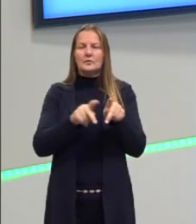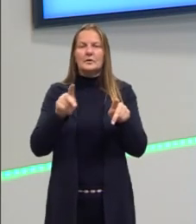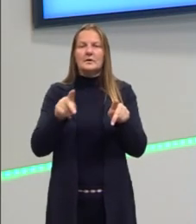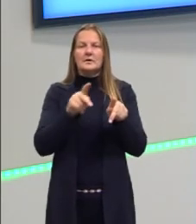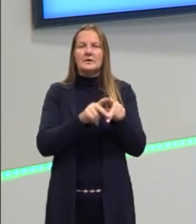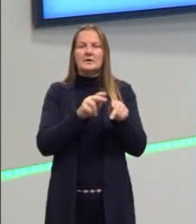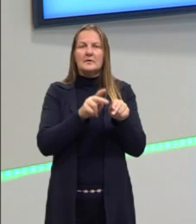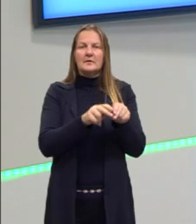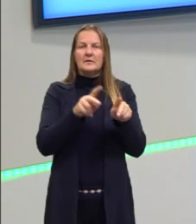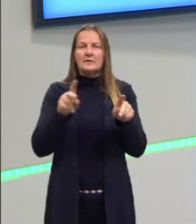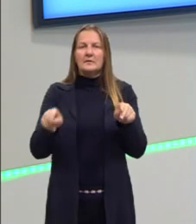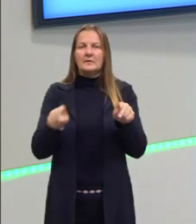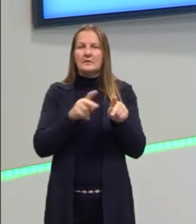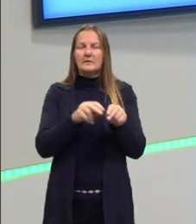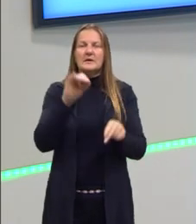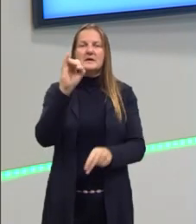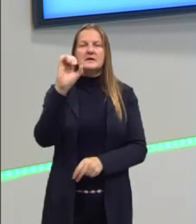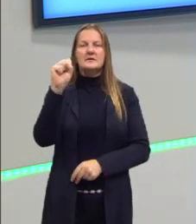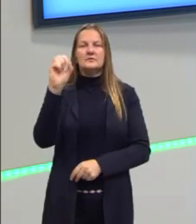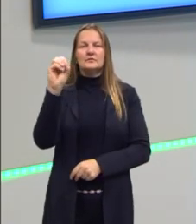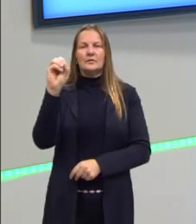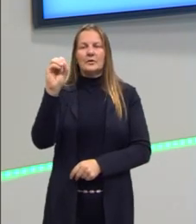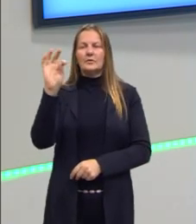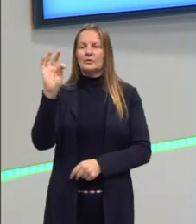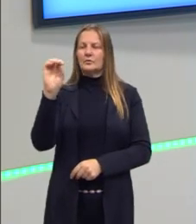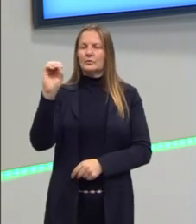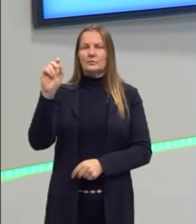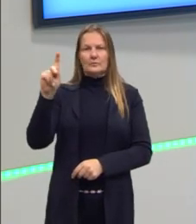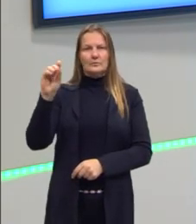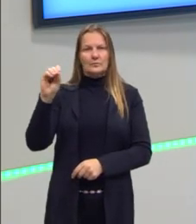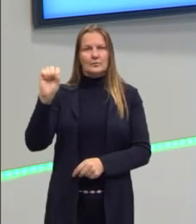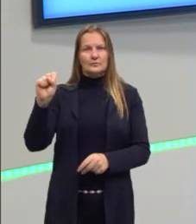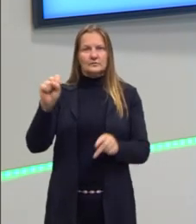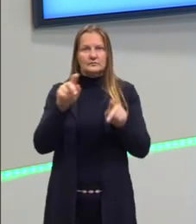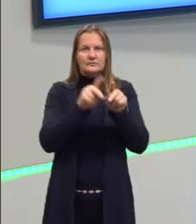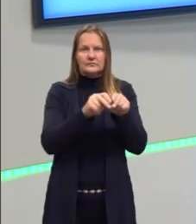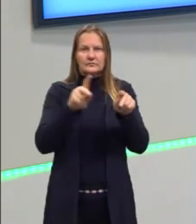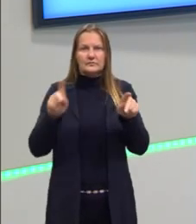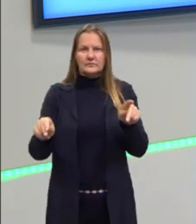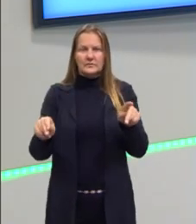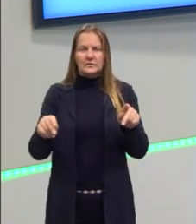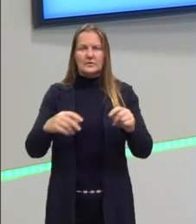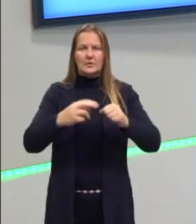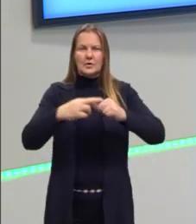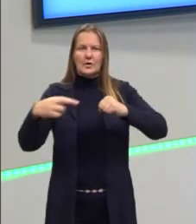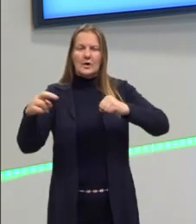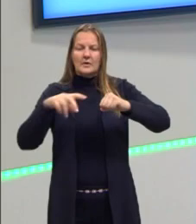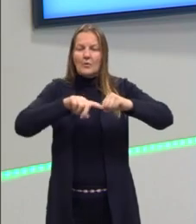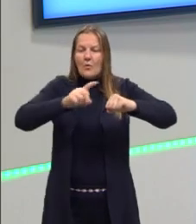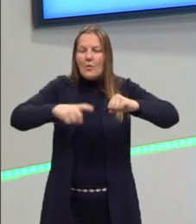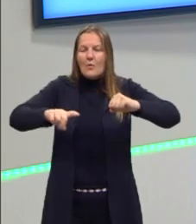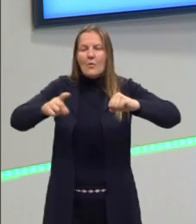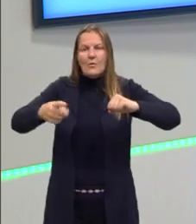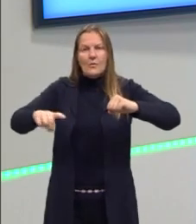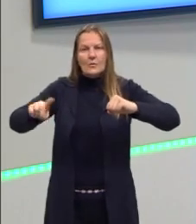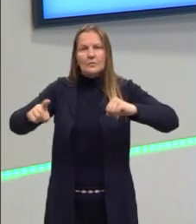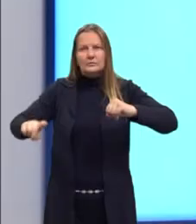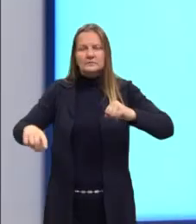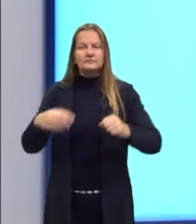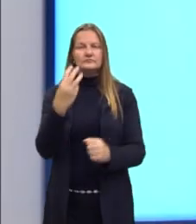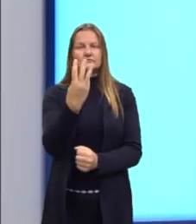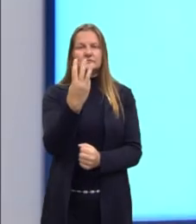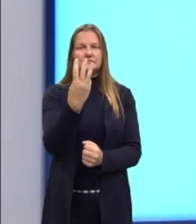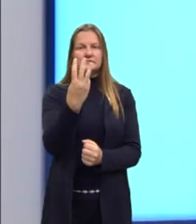são esses isótopos que são radioativos tá que elimina a radiação através de Raios e ondas essas três